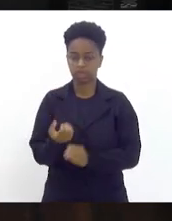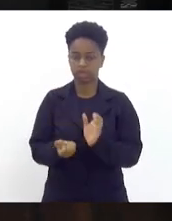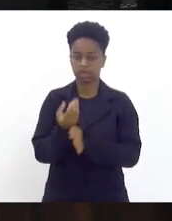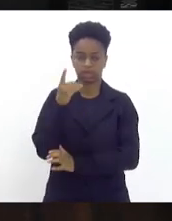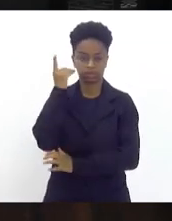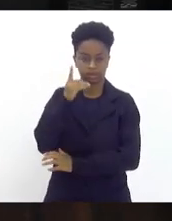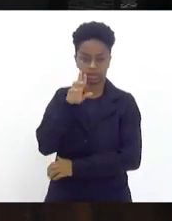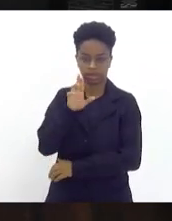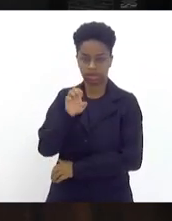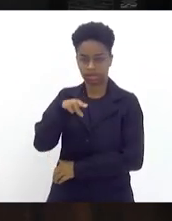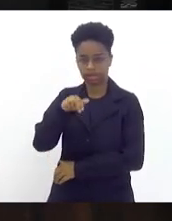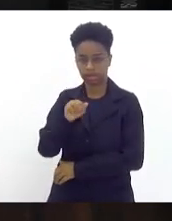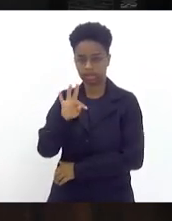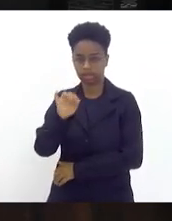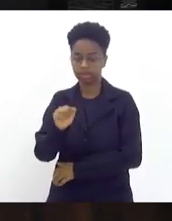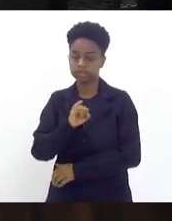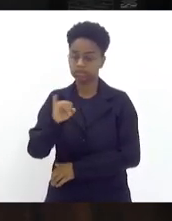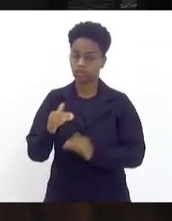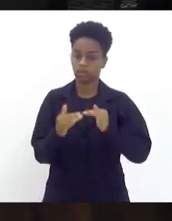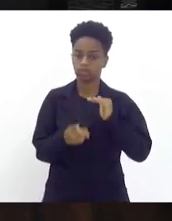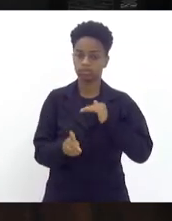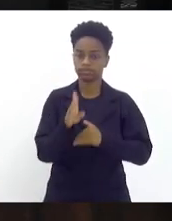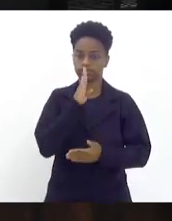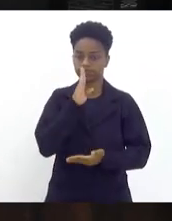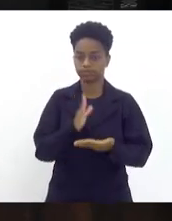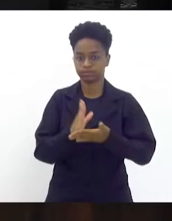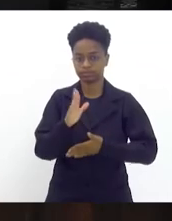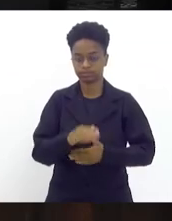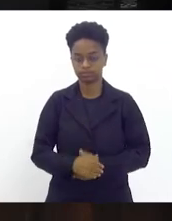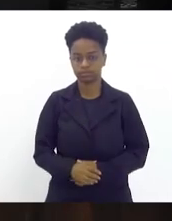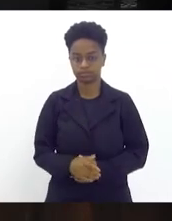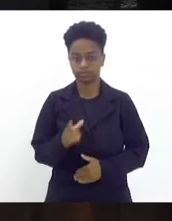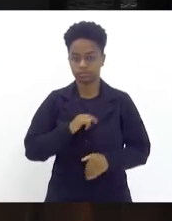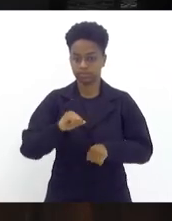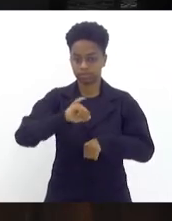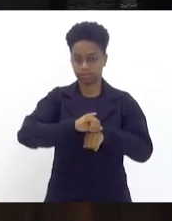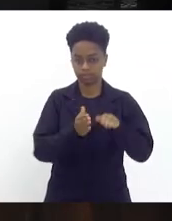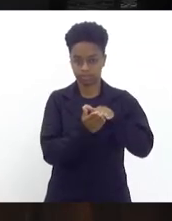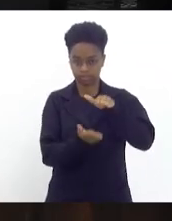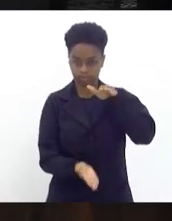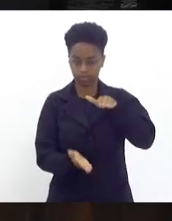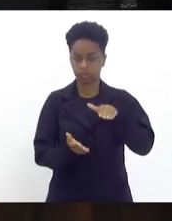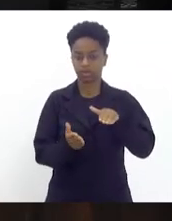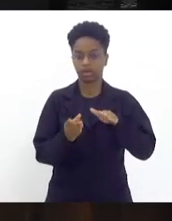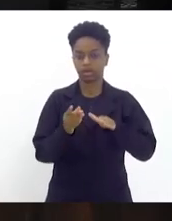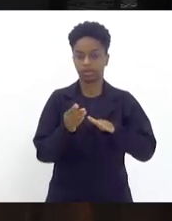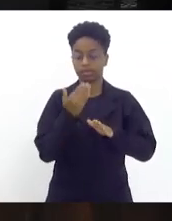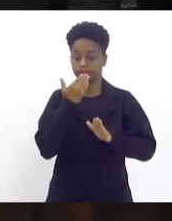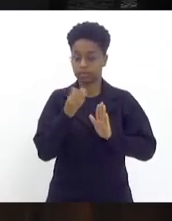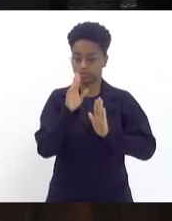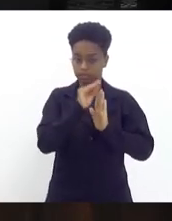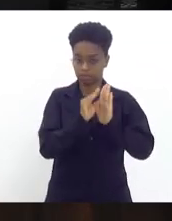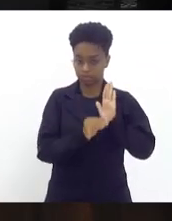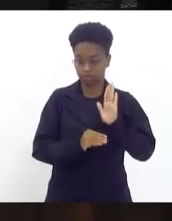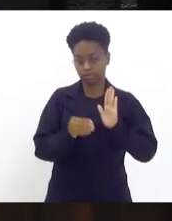Renata Souza Souza que a própria permaneça Como estão aprovado a sobremesa é requerimento de inclusão na hora do dia do projeto de